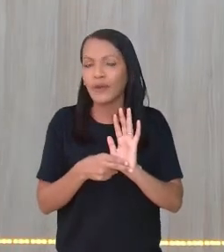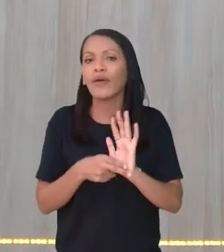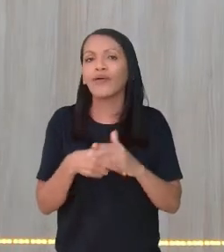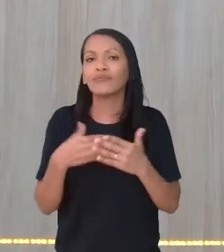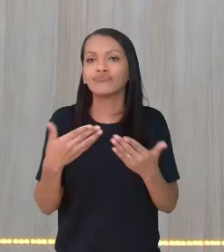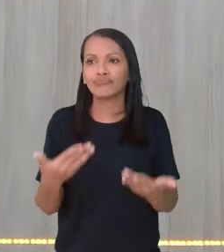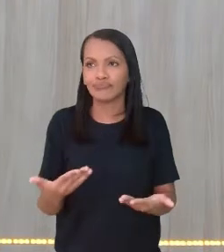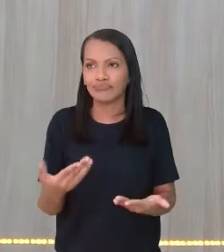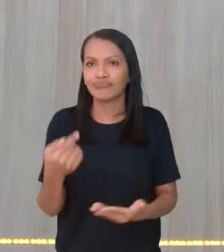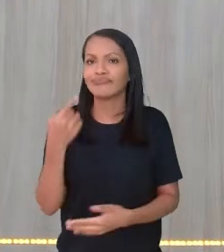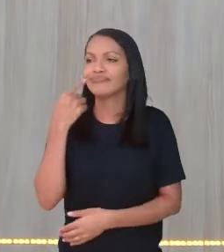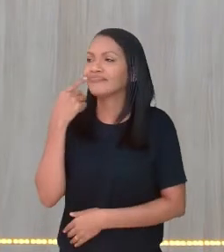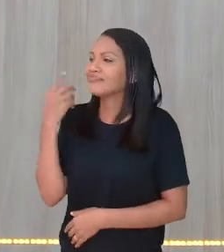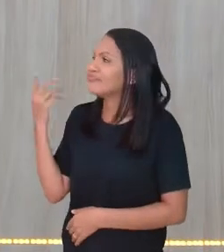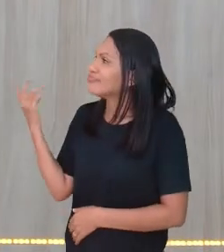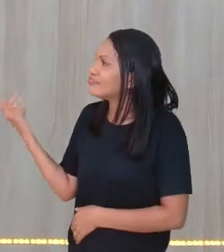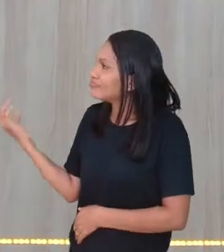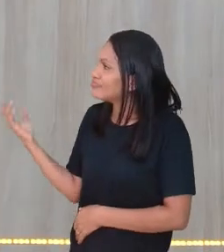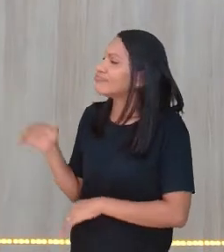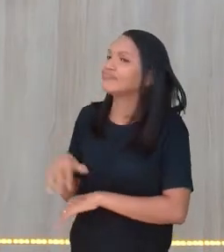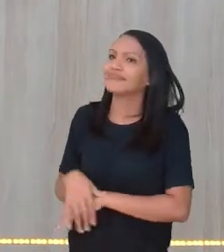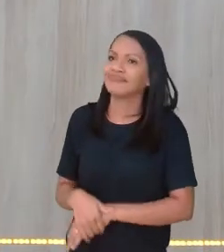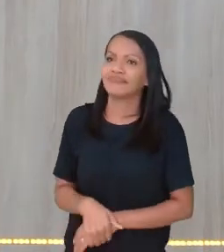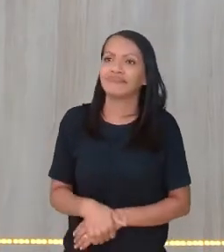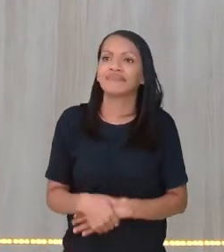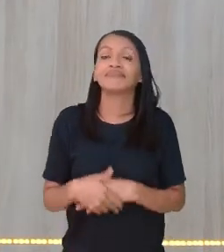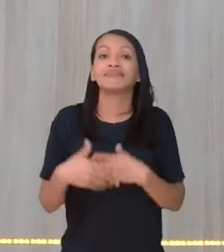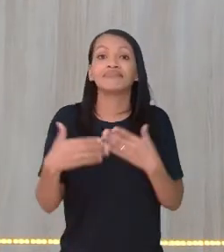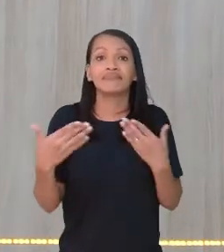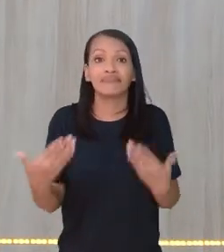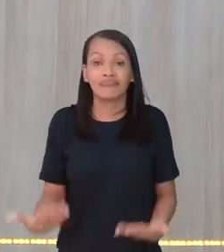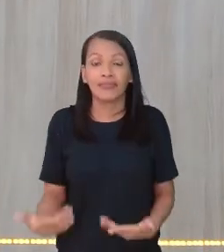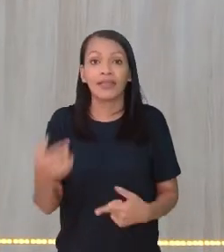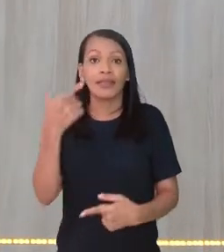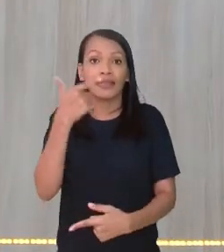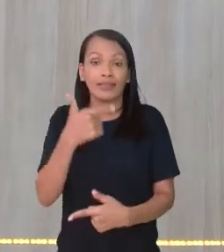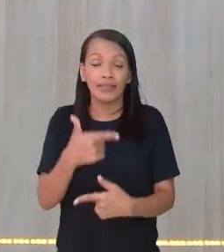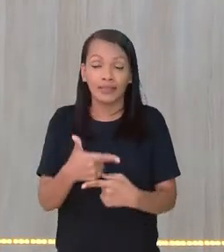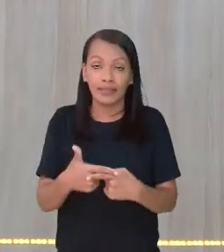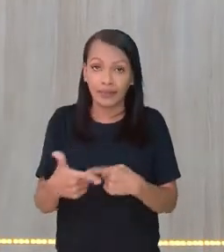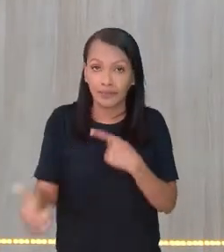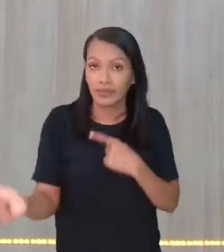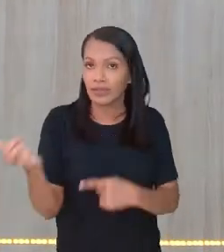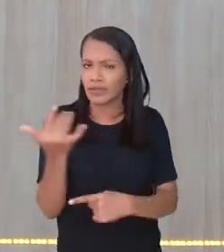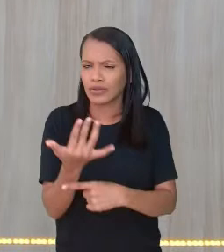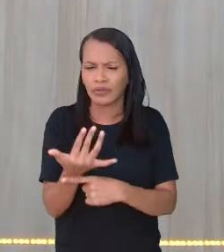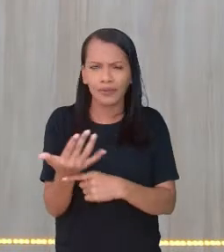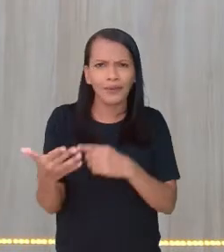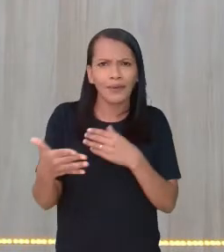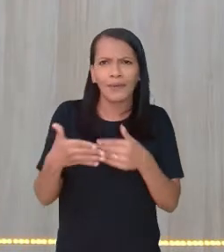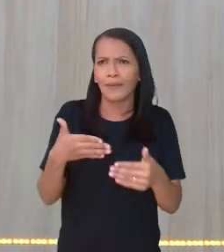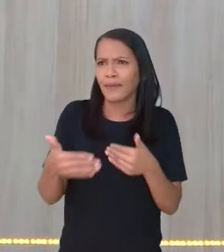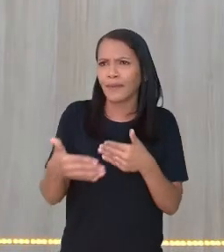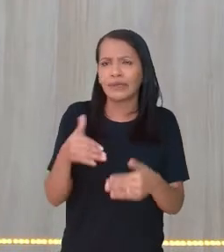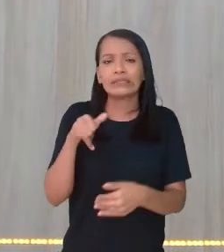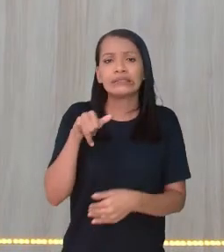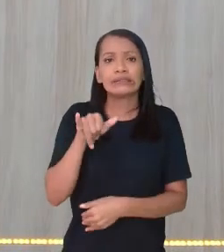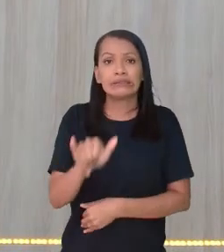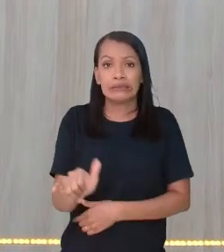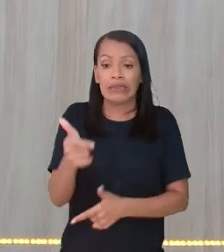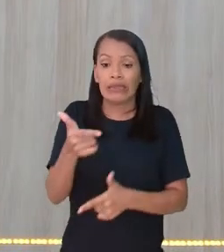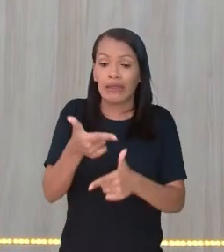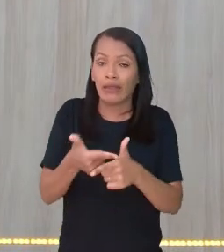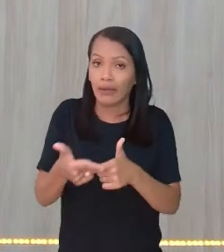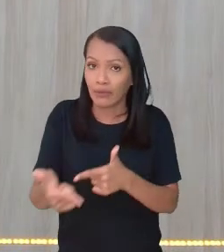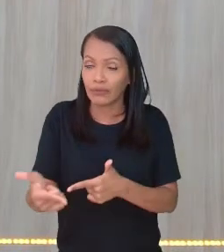2 é igual a 4. Então, na divisão de fração, não importa se é uma divisão de um